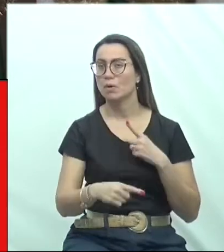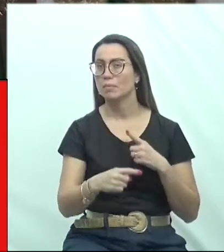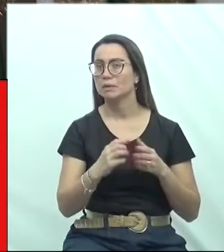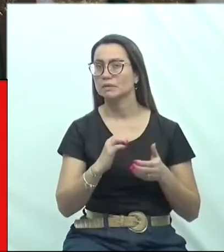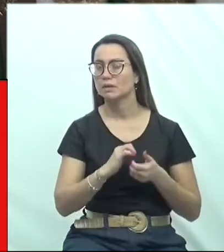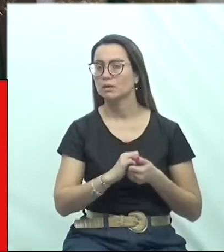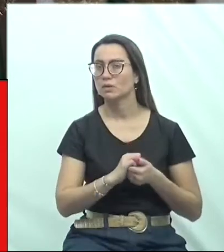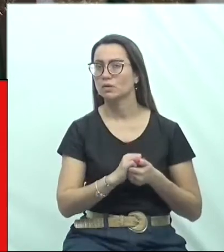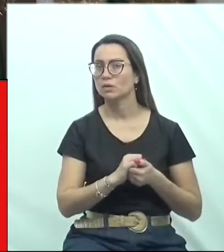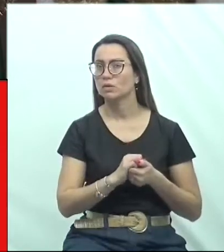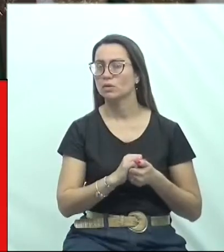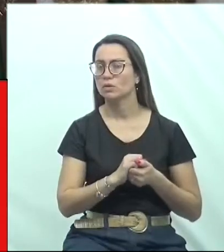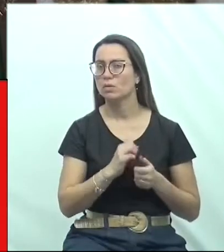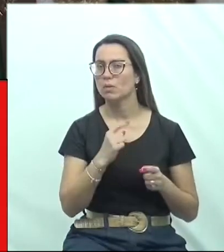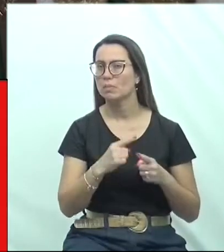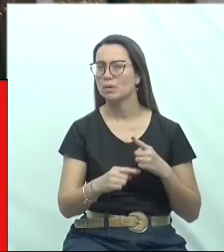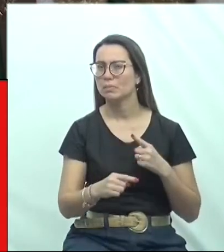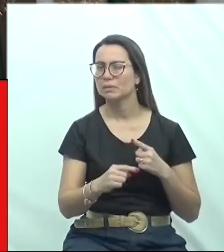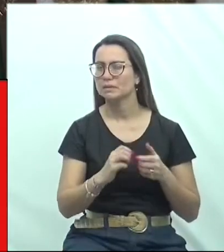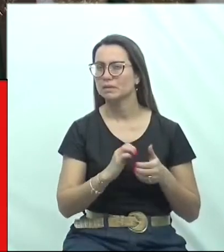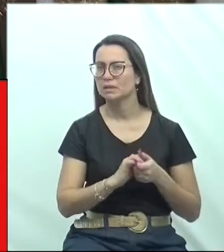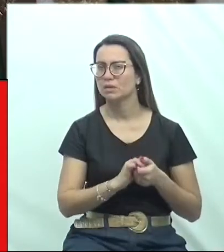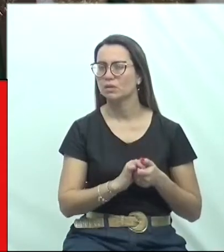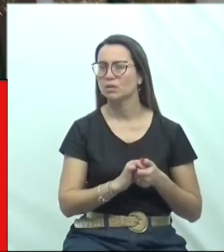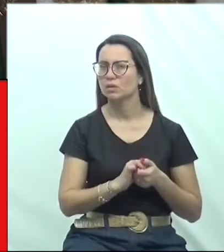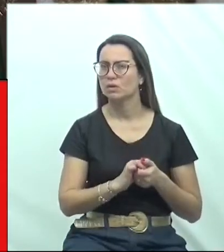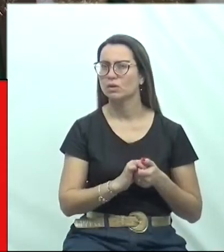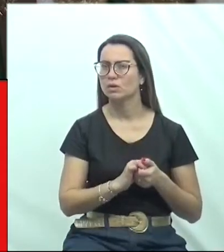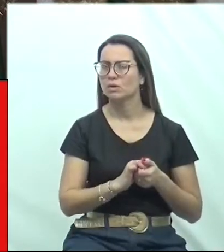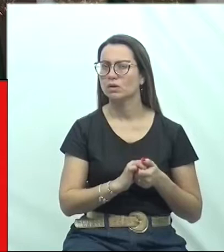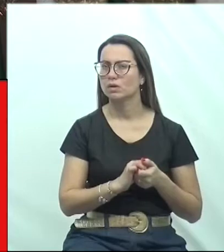Assim começou a sua exposição, é correto?